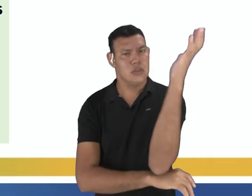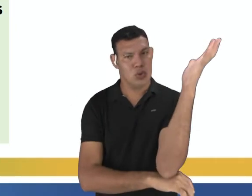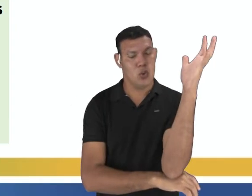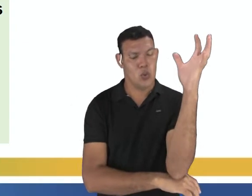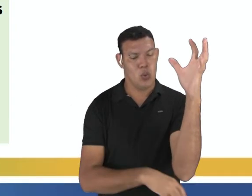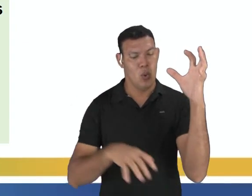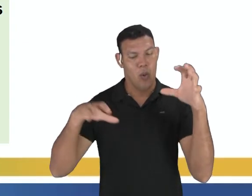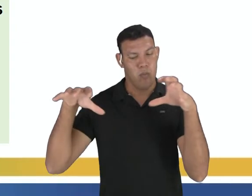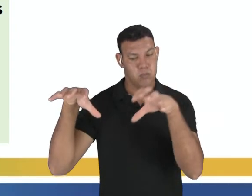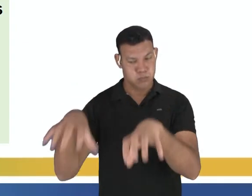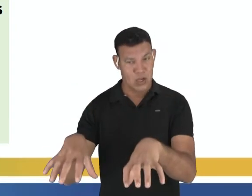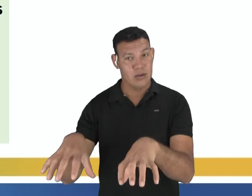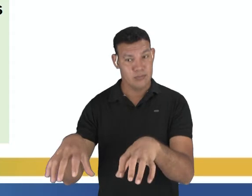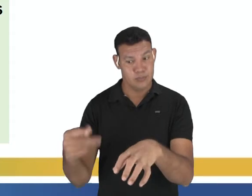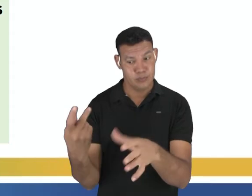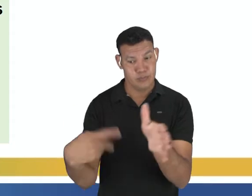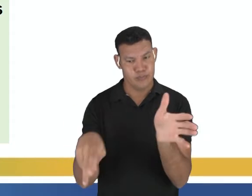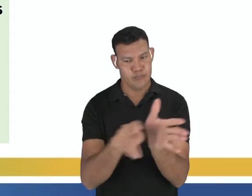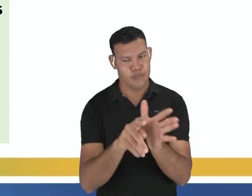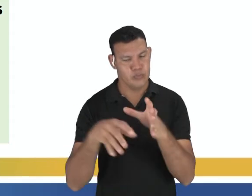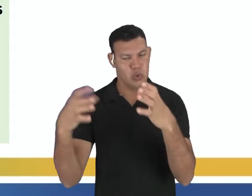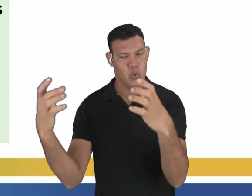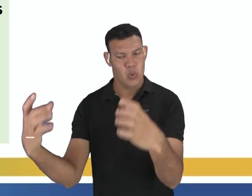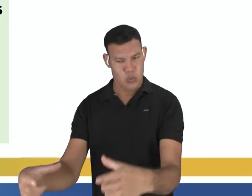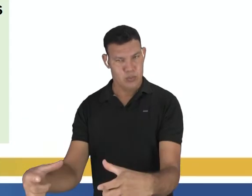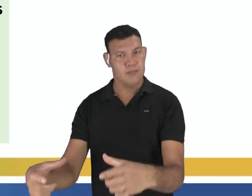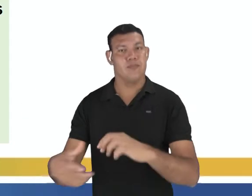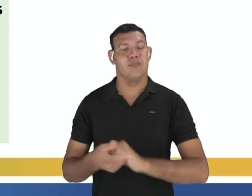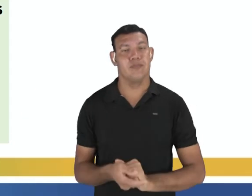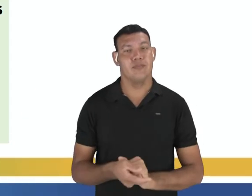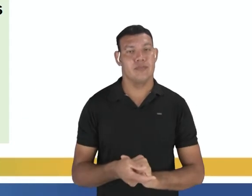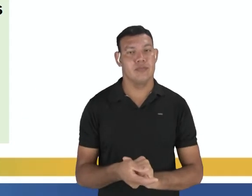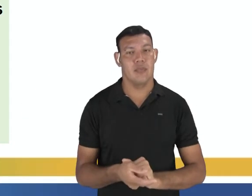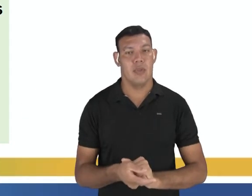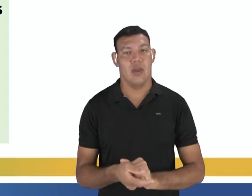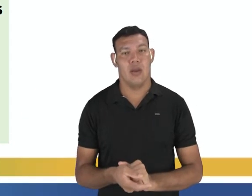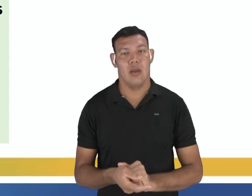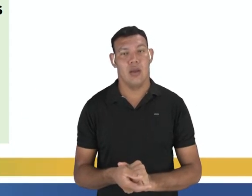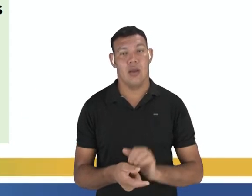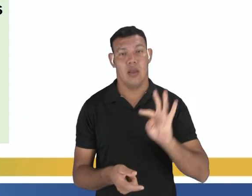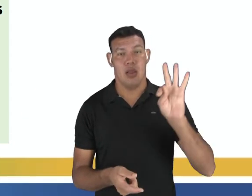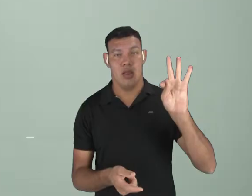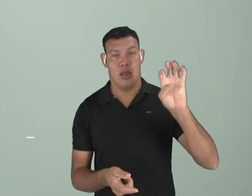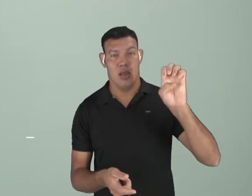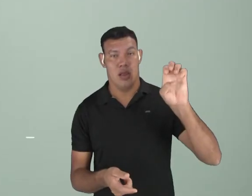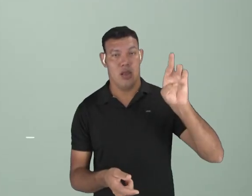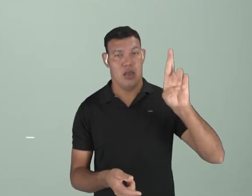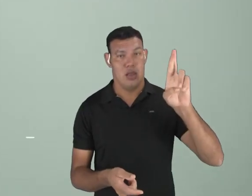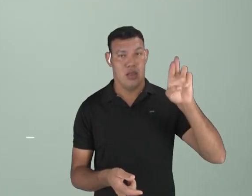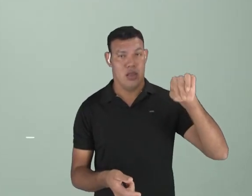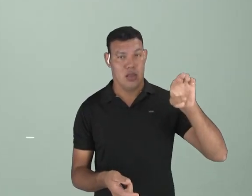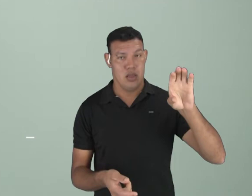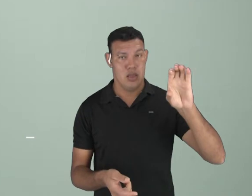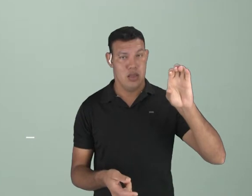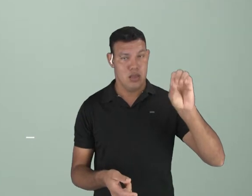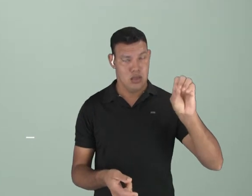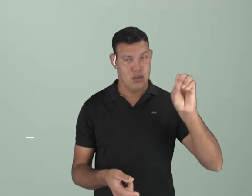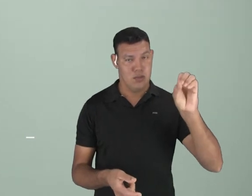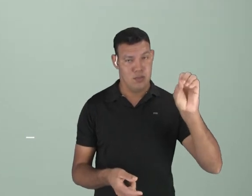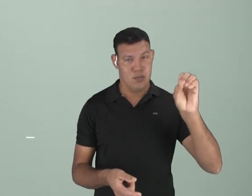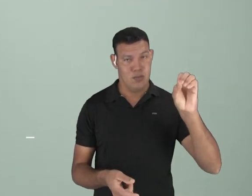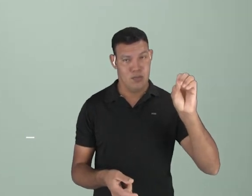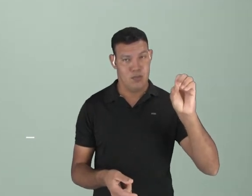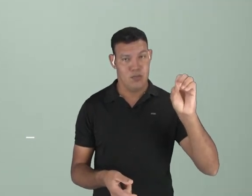natureza somente no local de instalação da usina, tá? Então, por exemplo, a termoelétrica é uma energia limpa? Não. Por quê? Porque